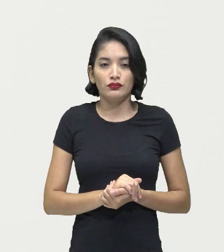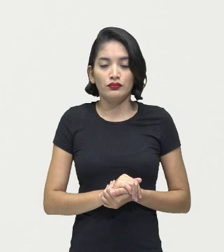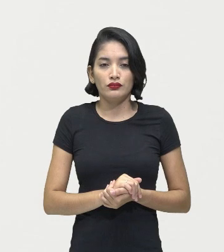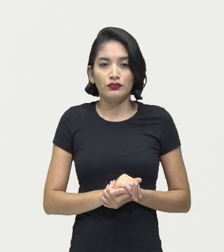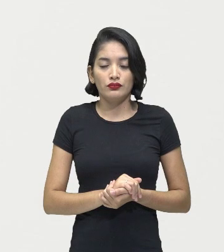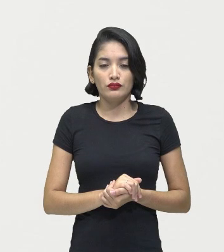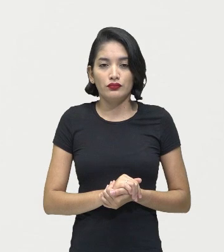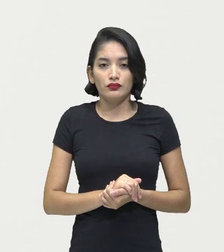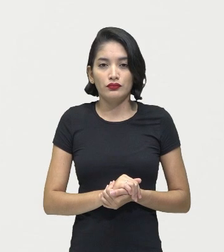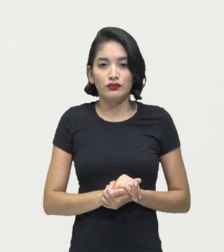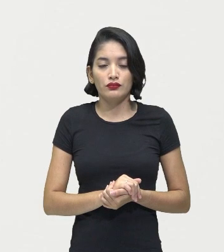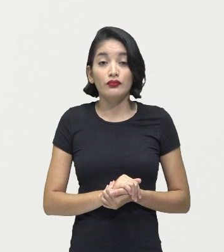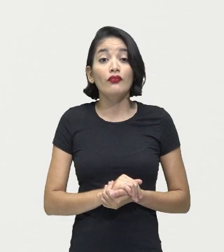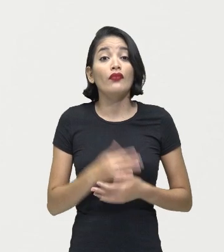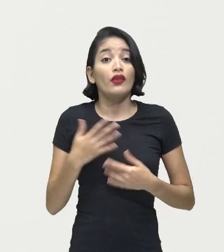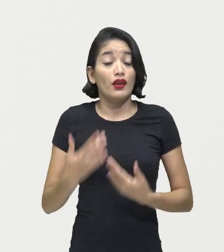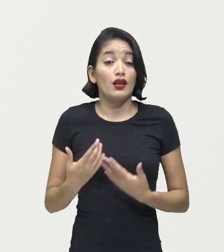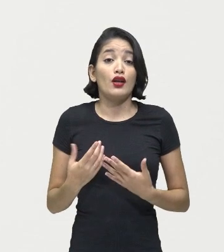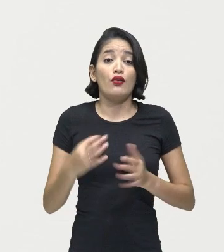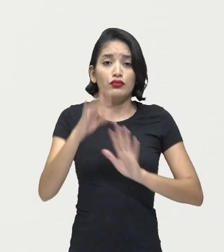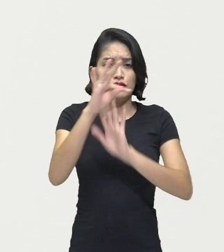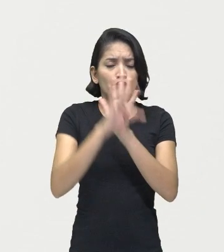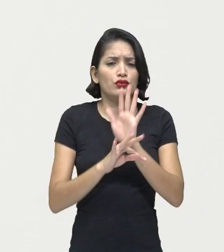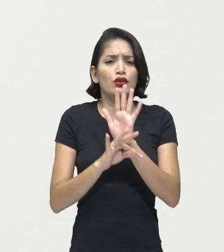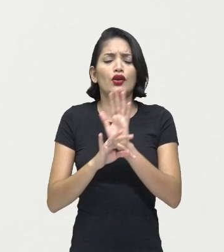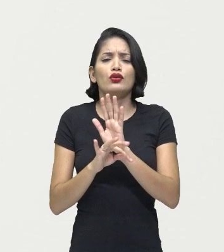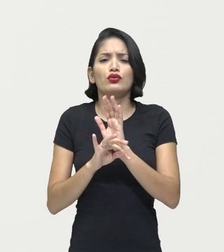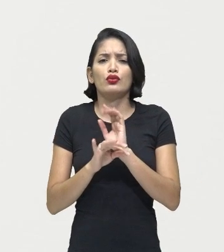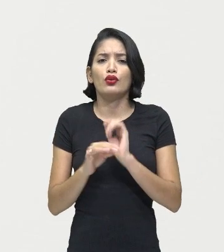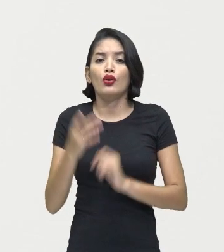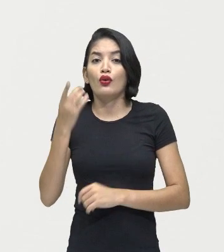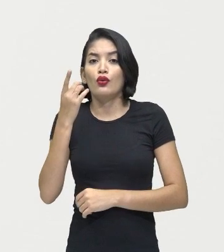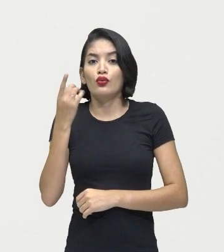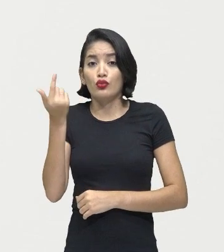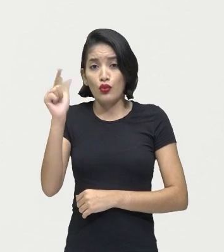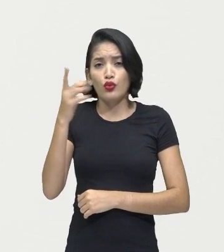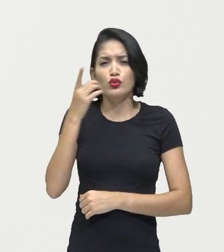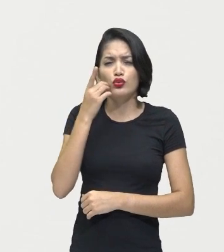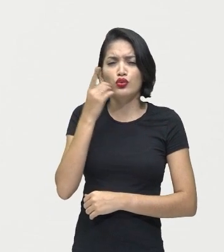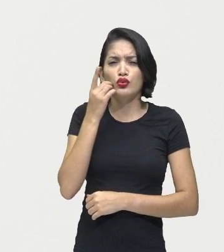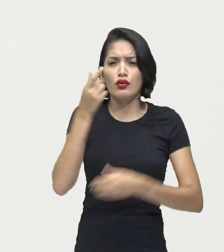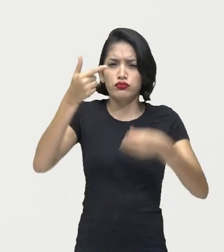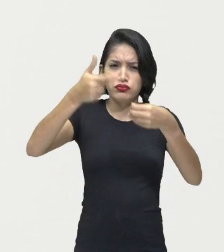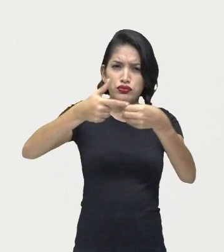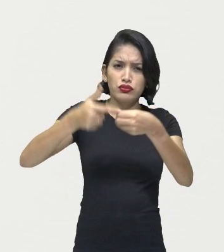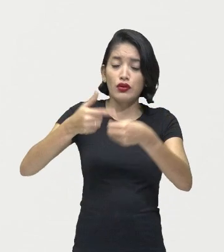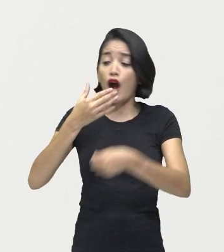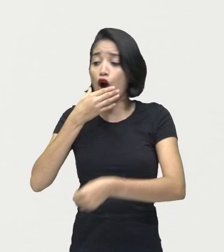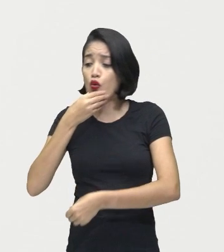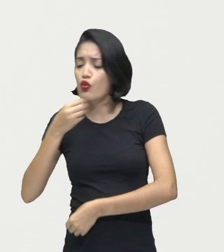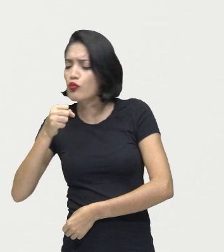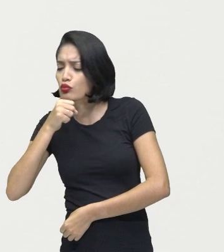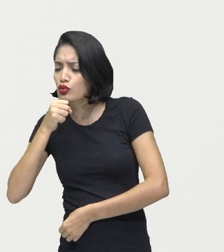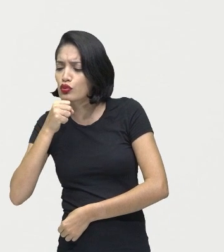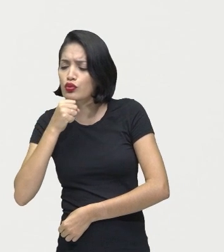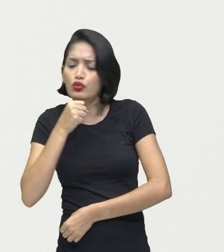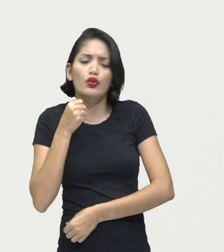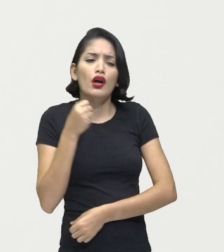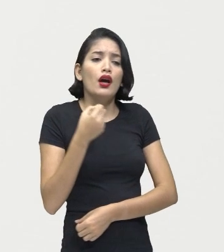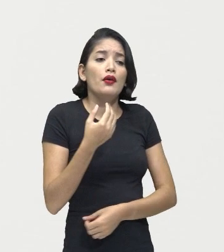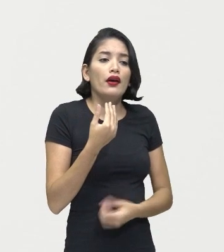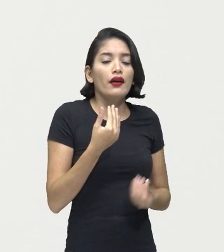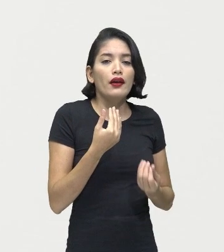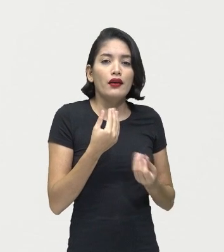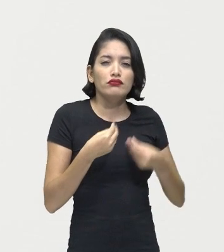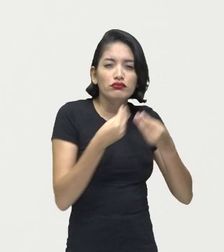assim, aqui, ó, no trecho, outro dia parei num posto para abastecer o carro e um senhor idoso me ofereceu umas